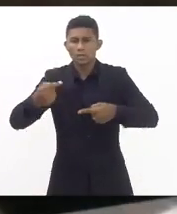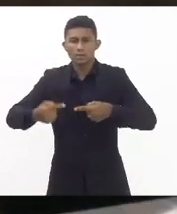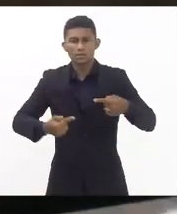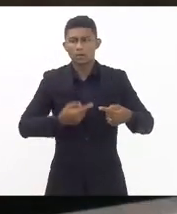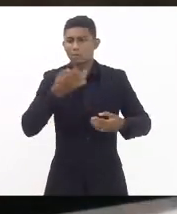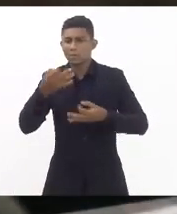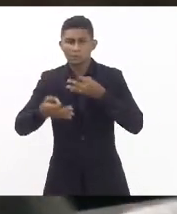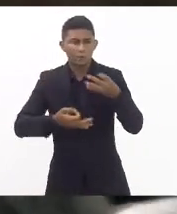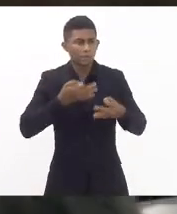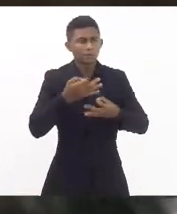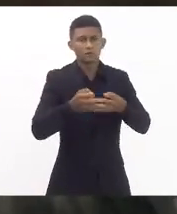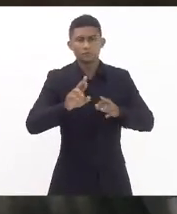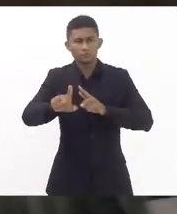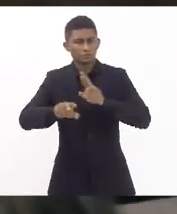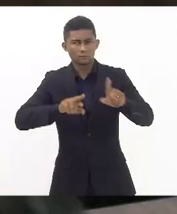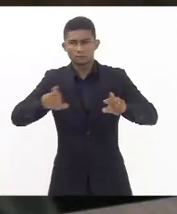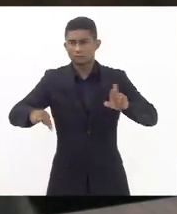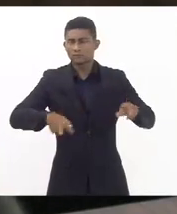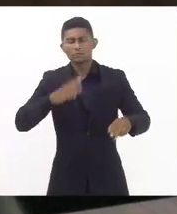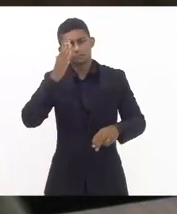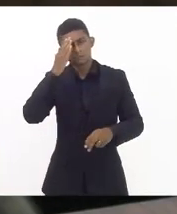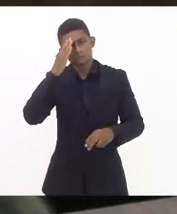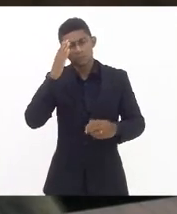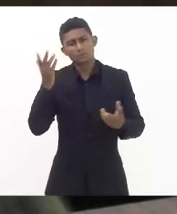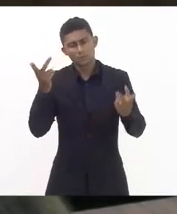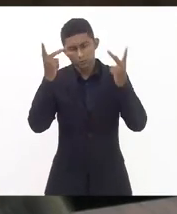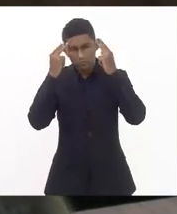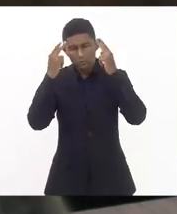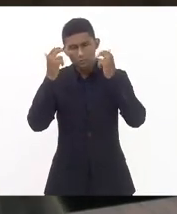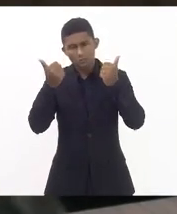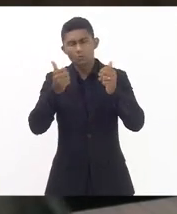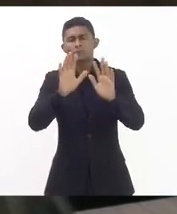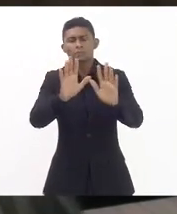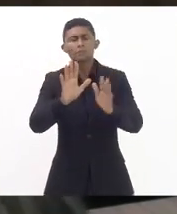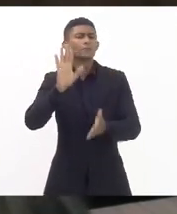apontadas e aqui enaltecidas, mas vamos aos fatos.